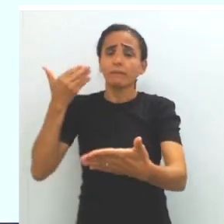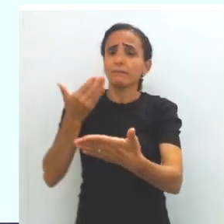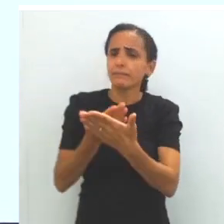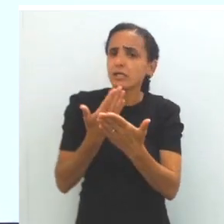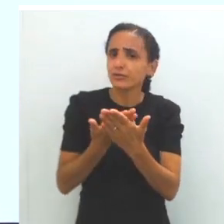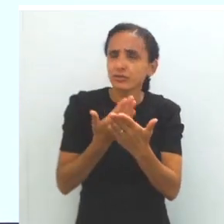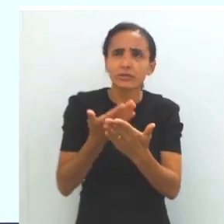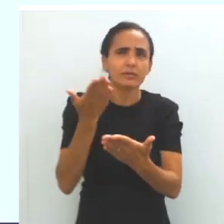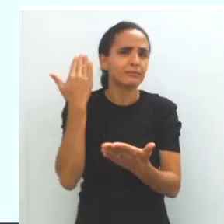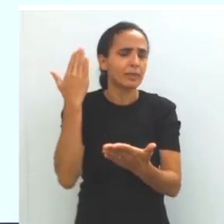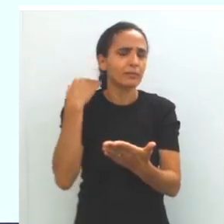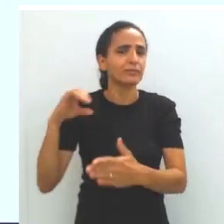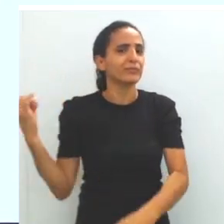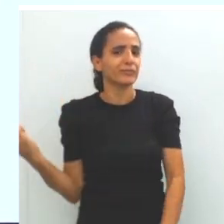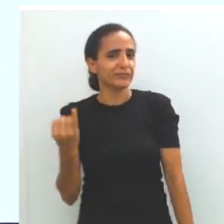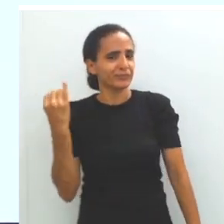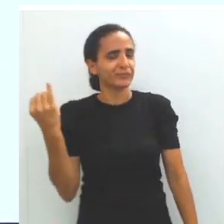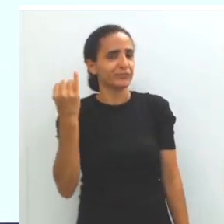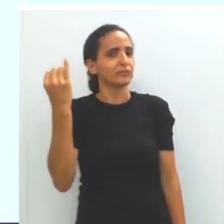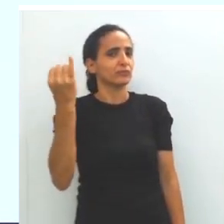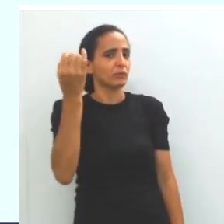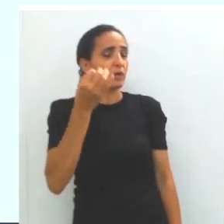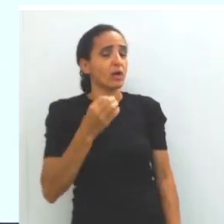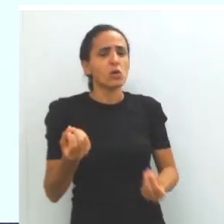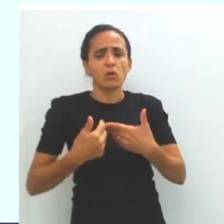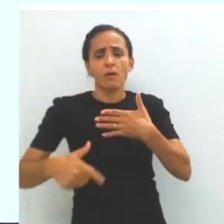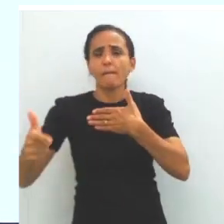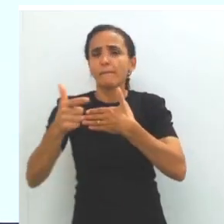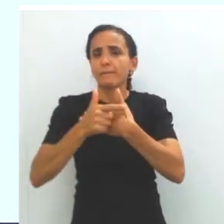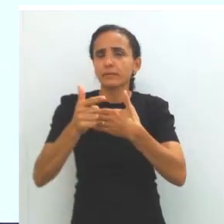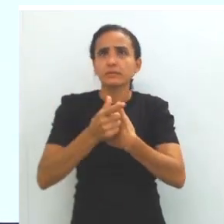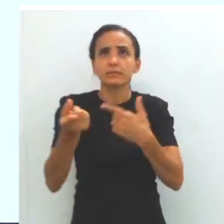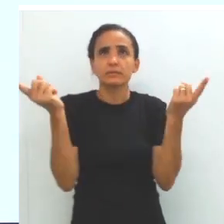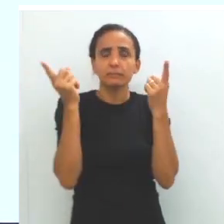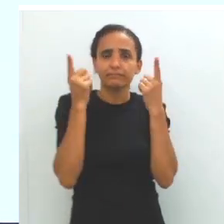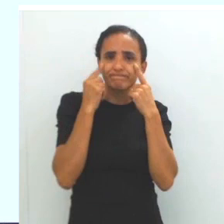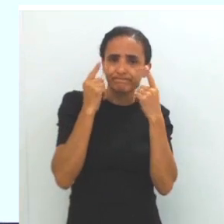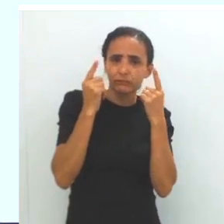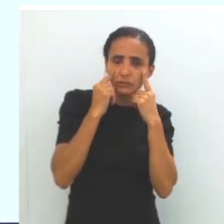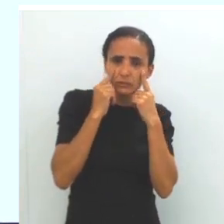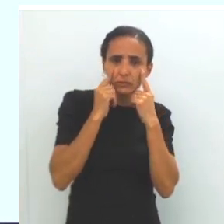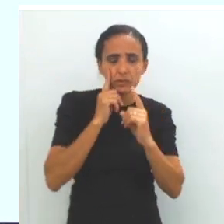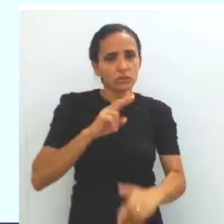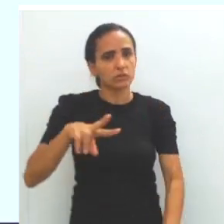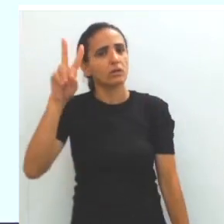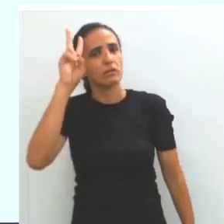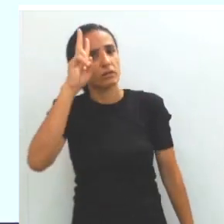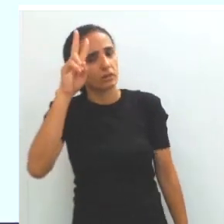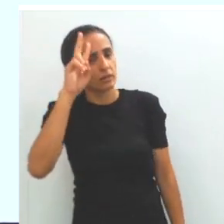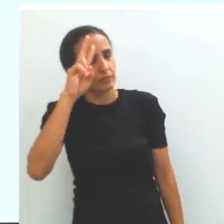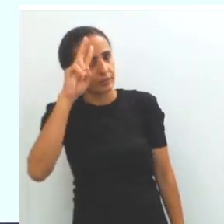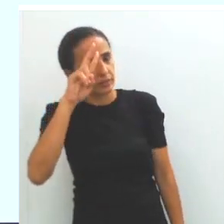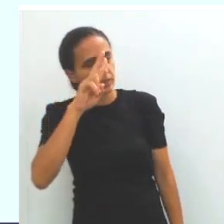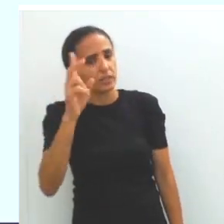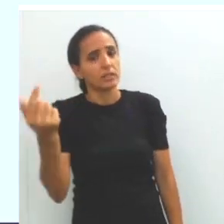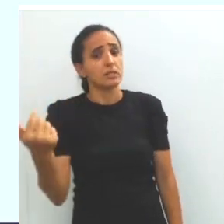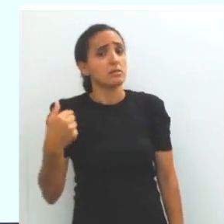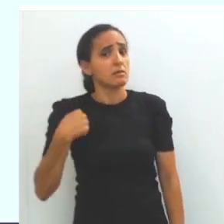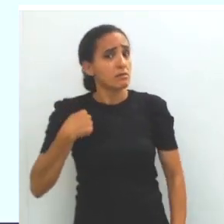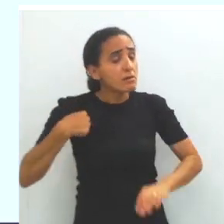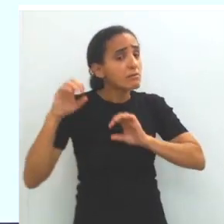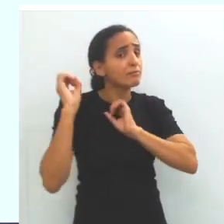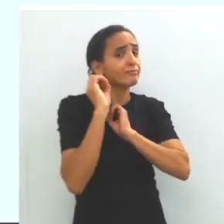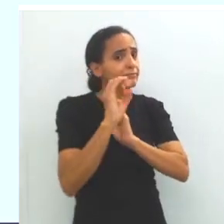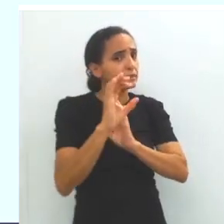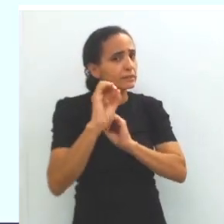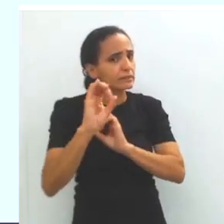aulas passadas a importância, a função dos olhos. E relembrando, Dantas falou em